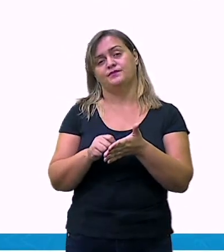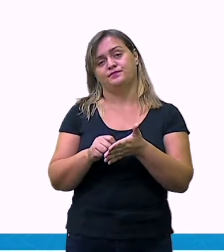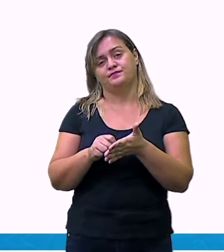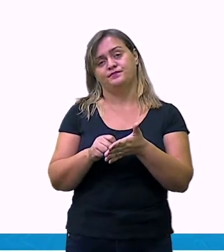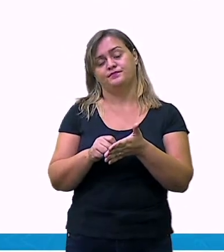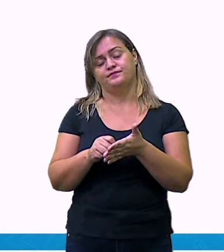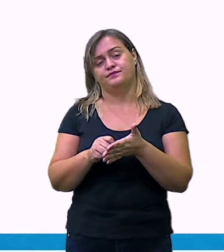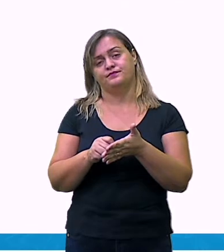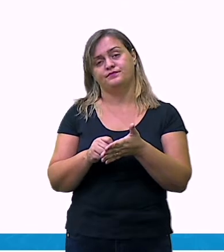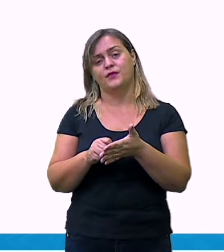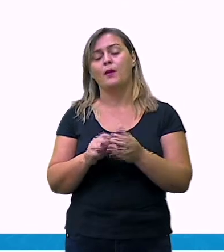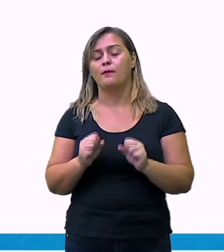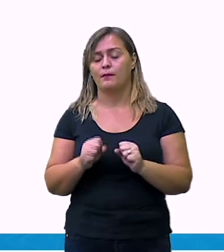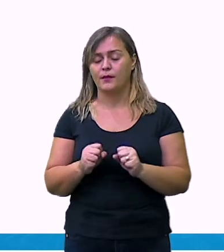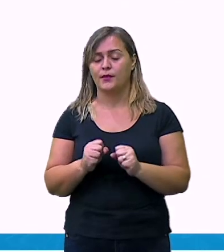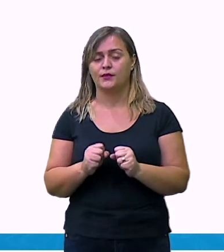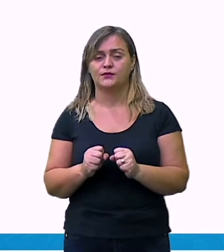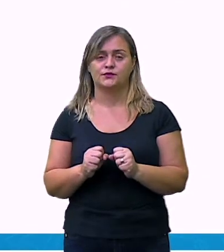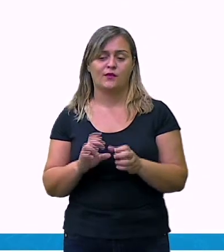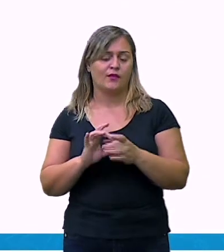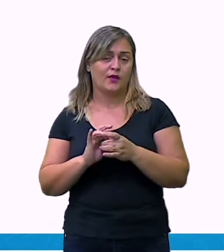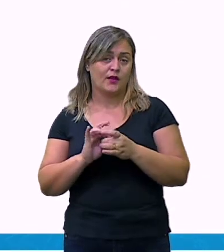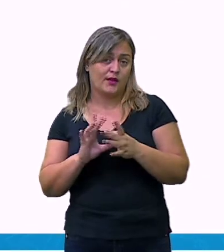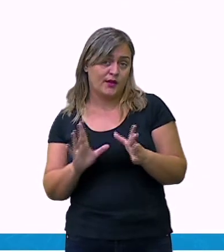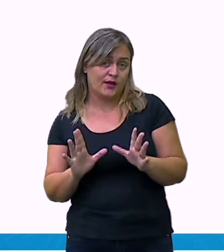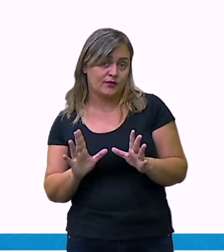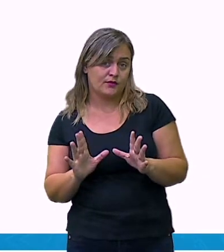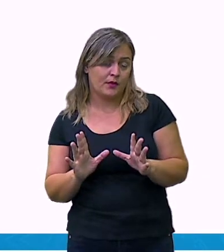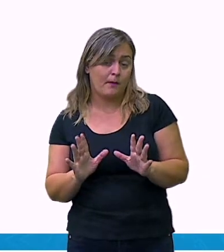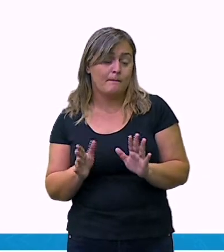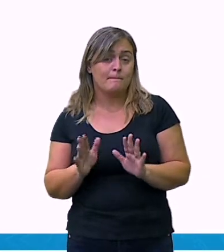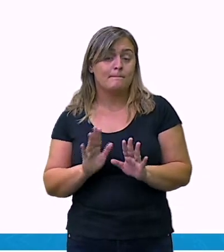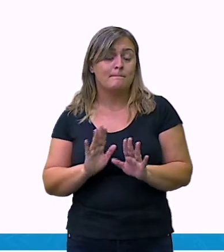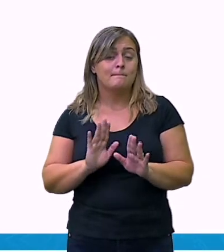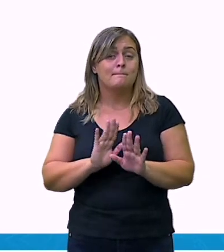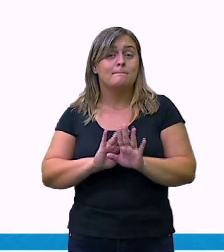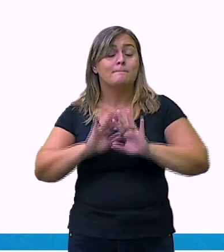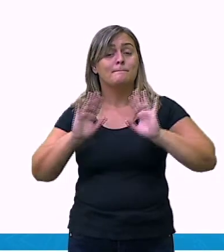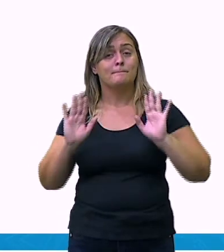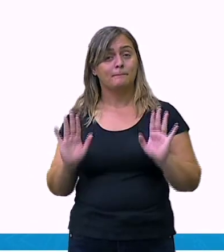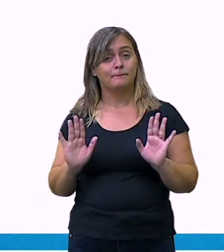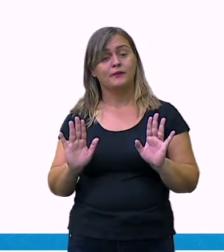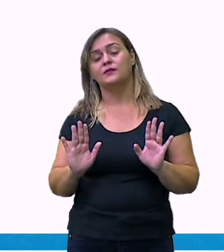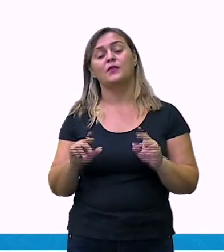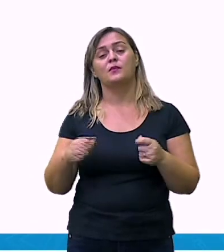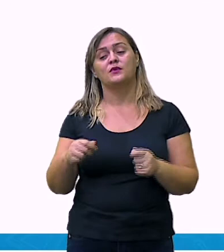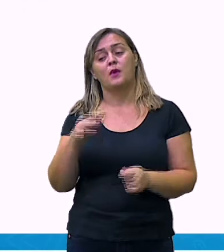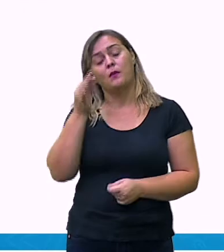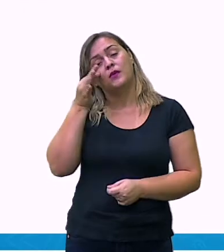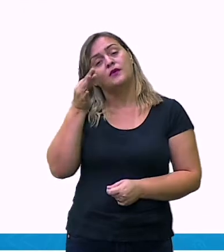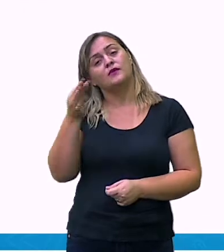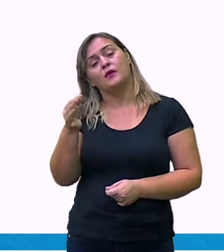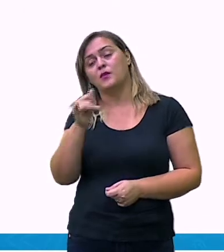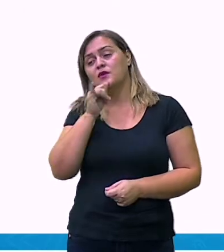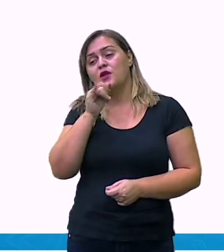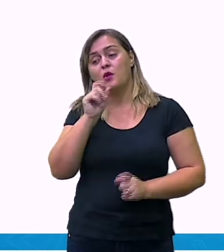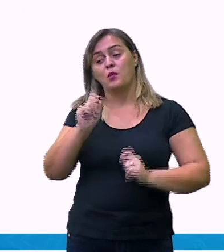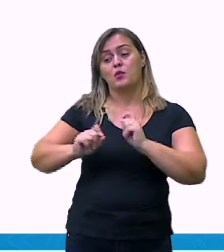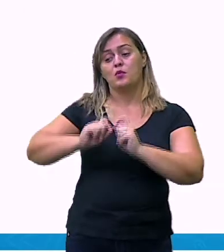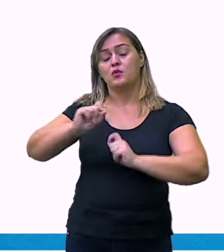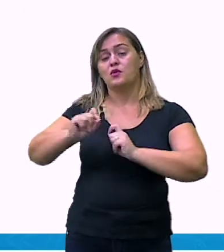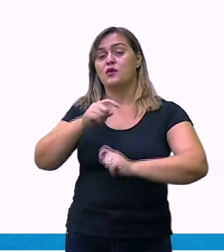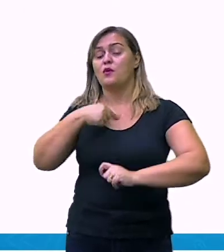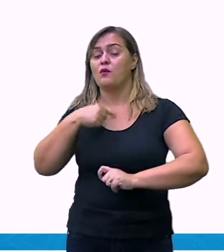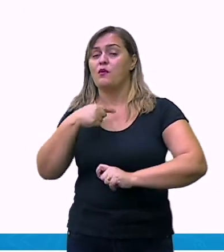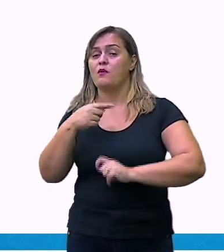quiser? Posso falar. Porém, eu tenho também, dependendo do que eu falar e sobre quem eu falar, eu preciso